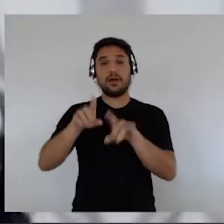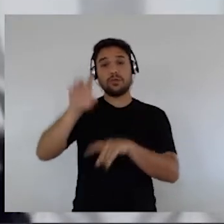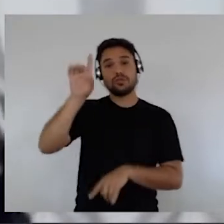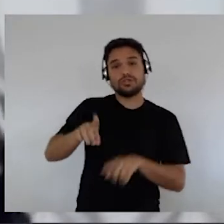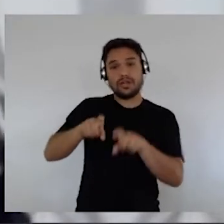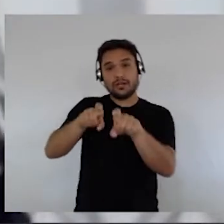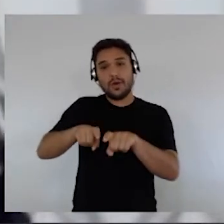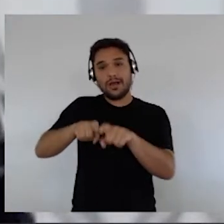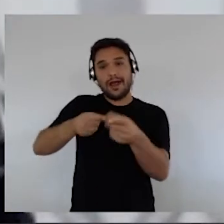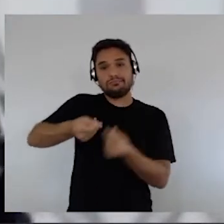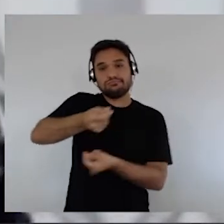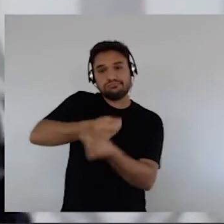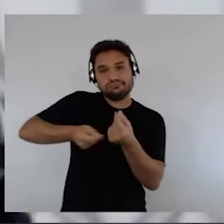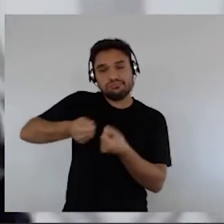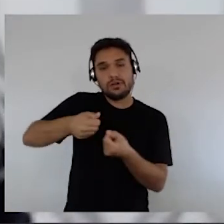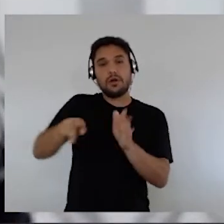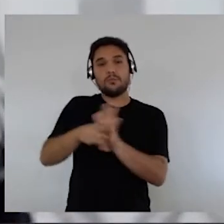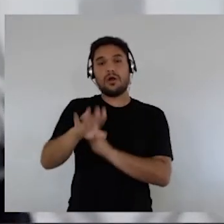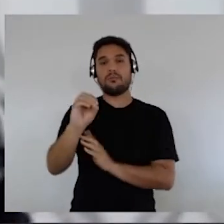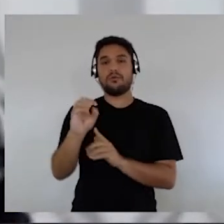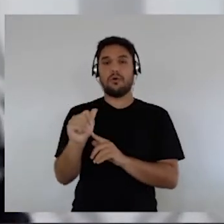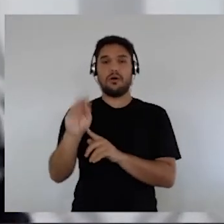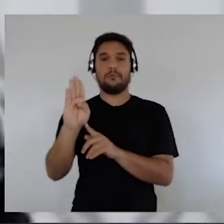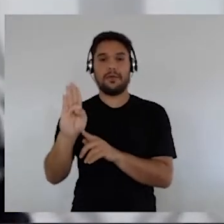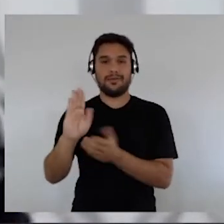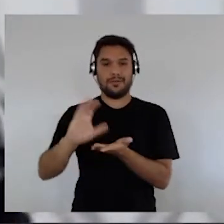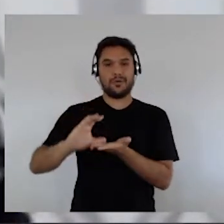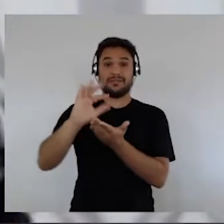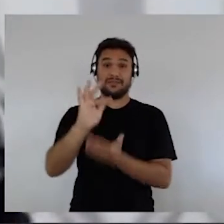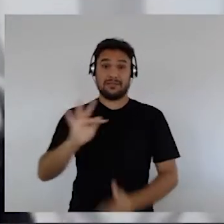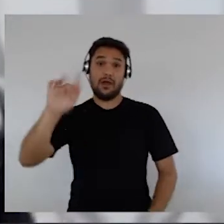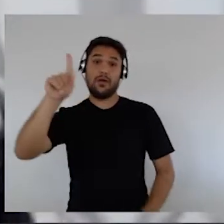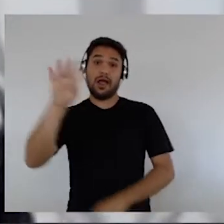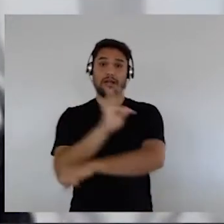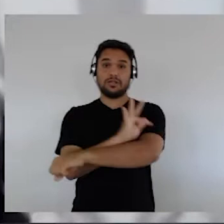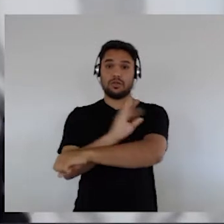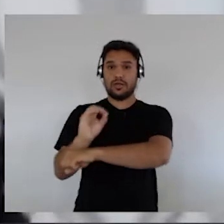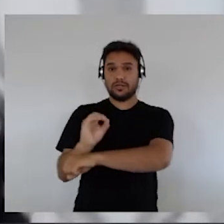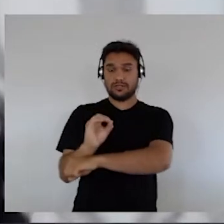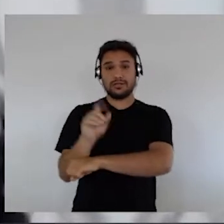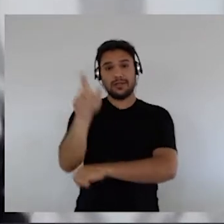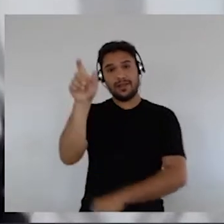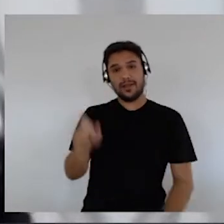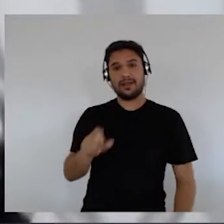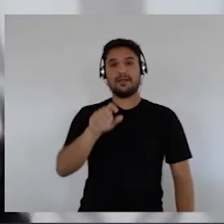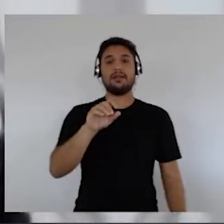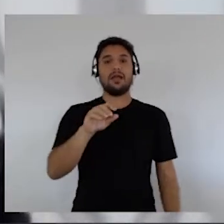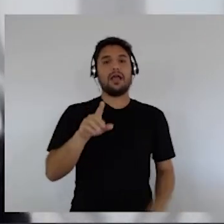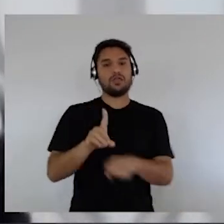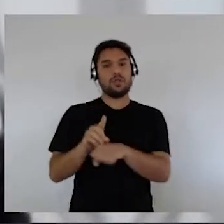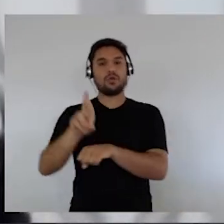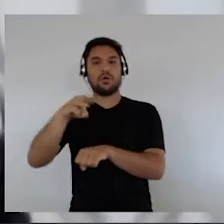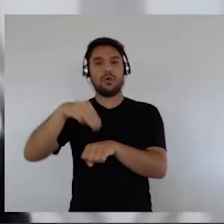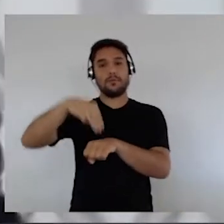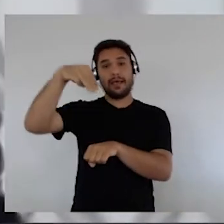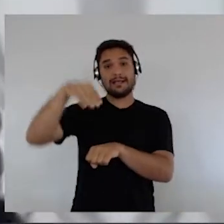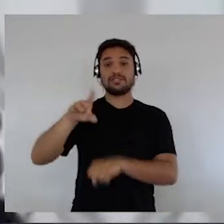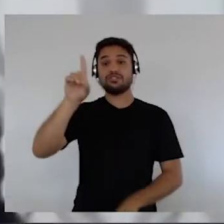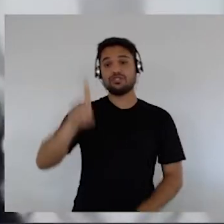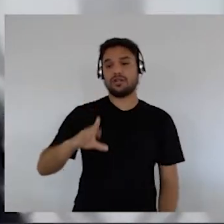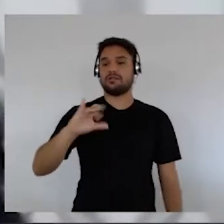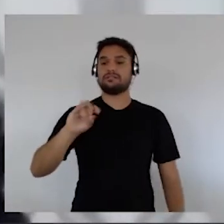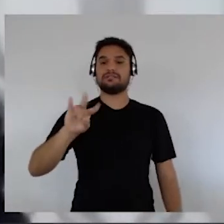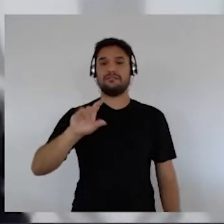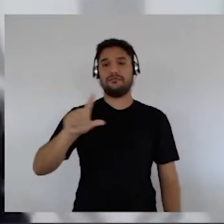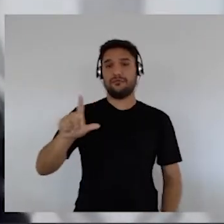e do Agronegócio do Conselho Federal da OAB Tocantins, doutor e mestre em Direito Civil